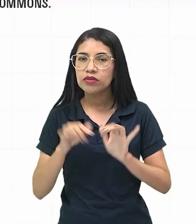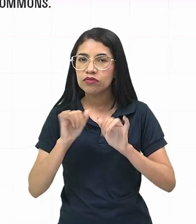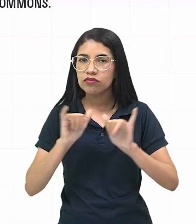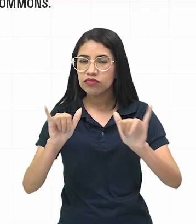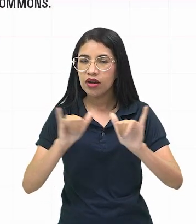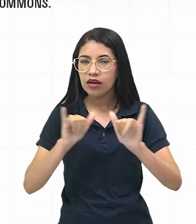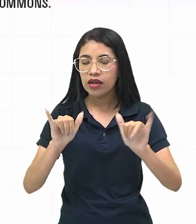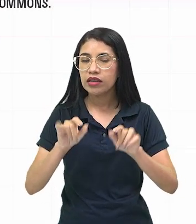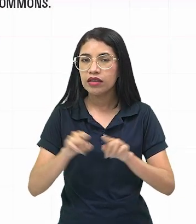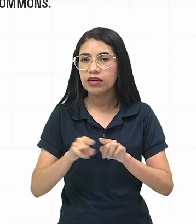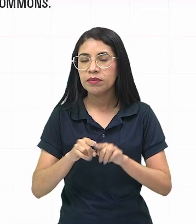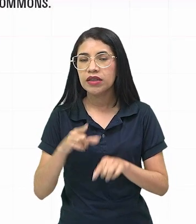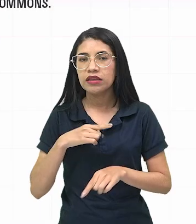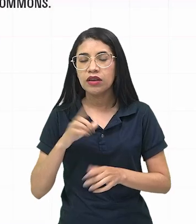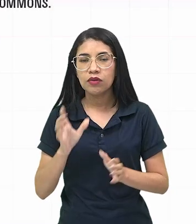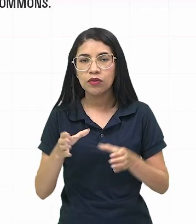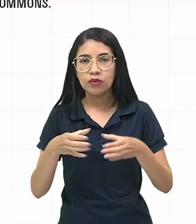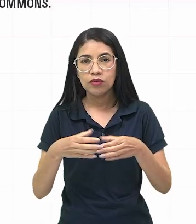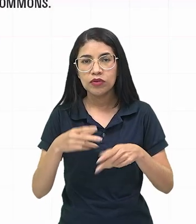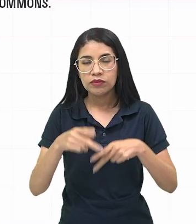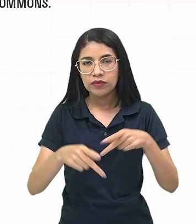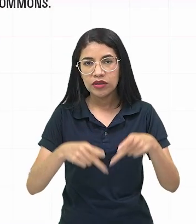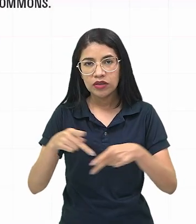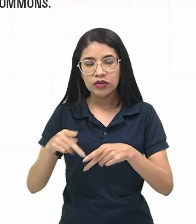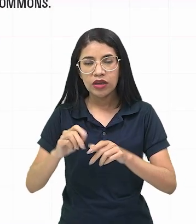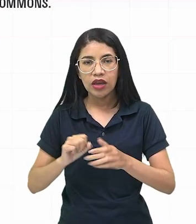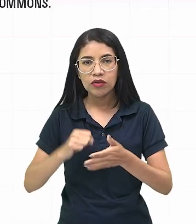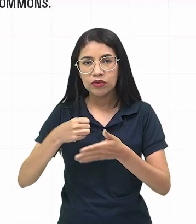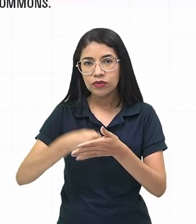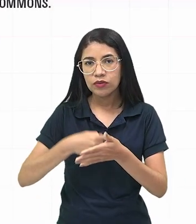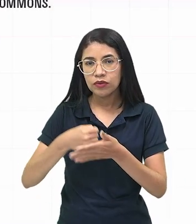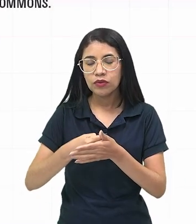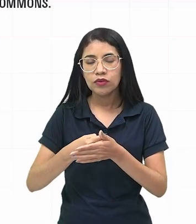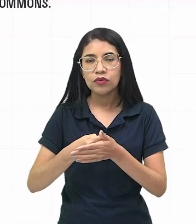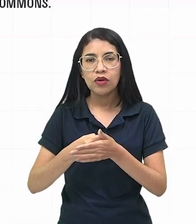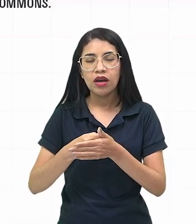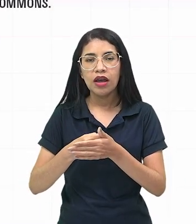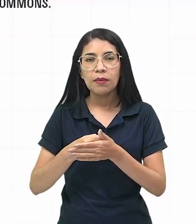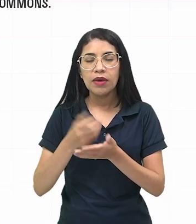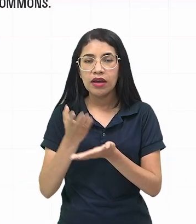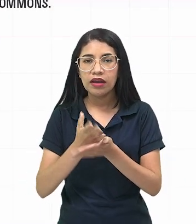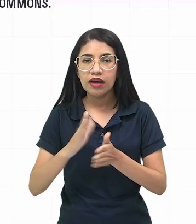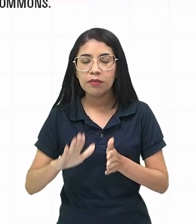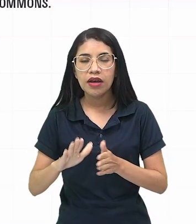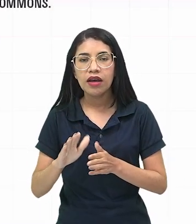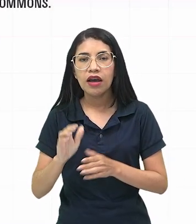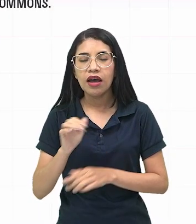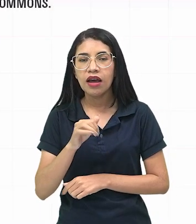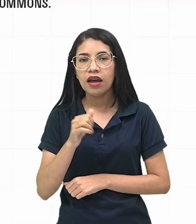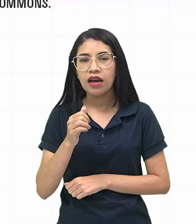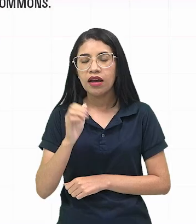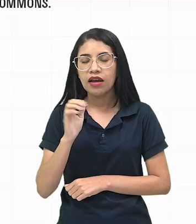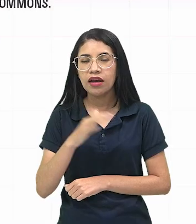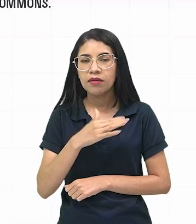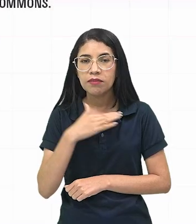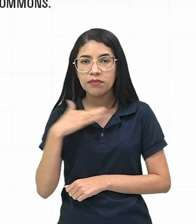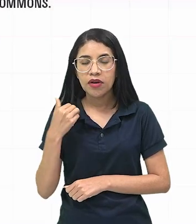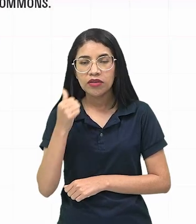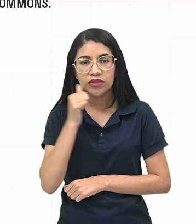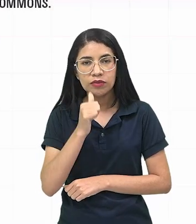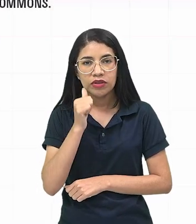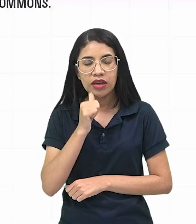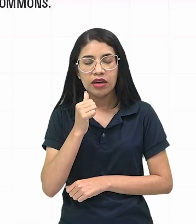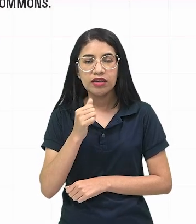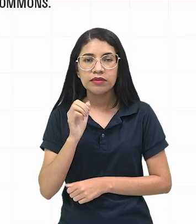também, pessoal, tem aí um grupo de pessoas lutando contra o feminicídio. Então são pessoas que estão protestando contra